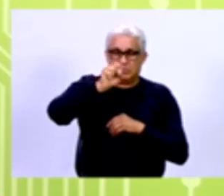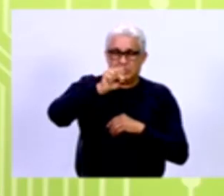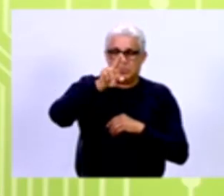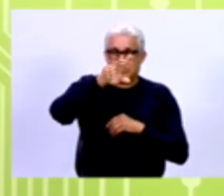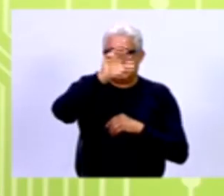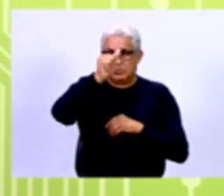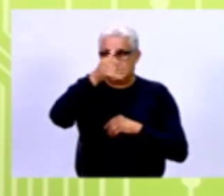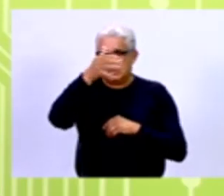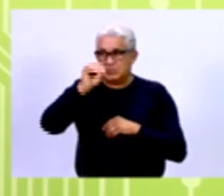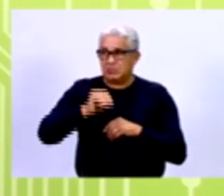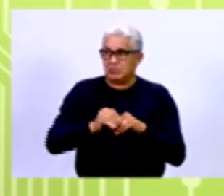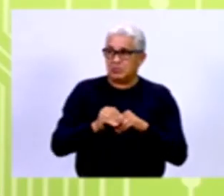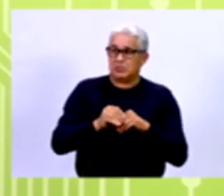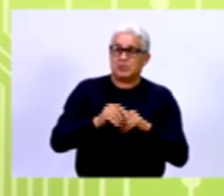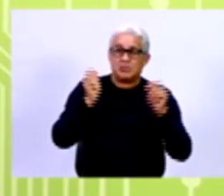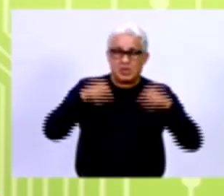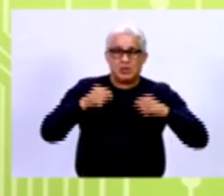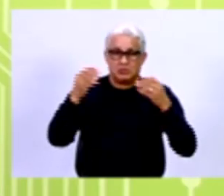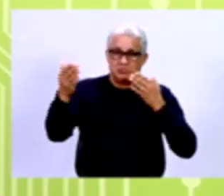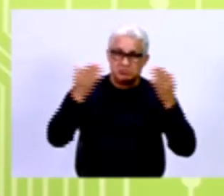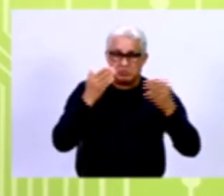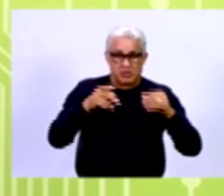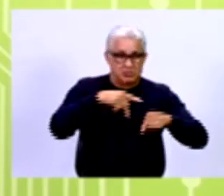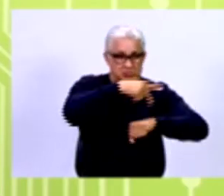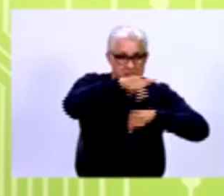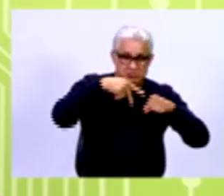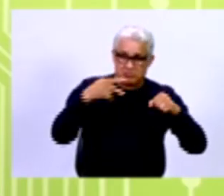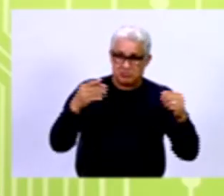possibilitar comparações entre as nações,